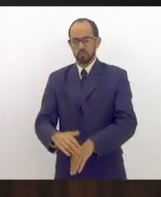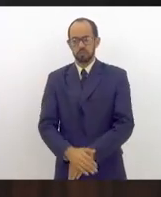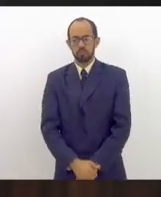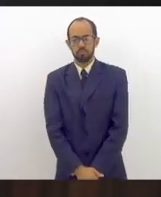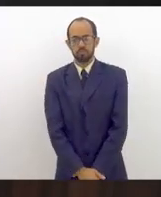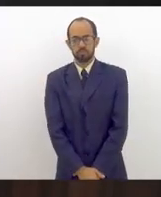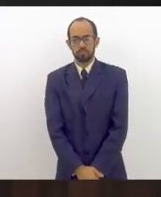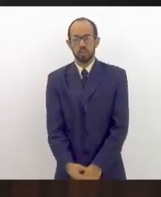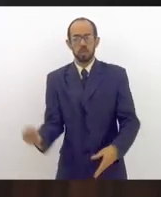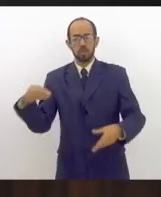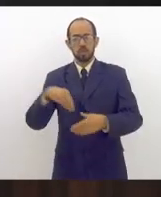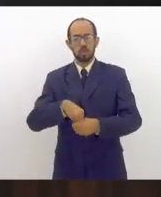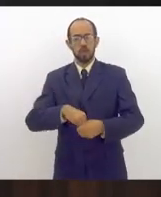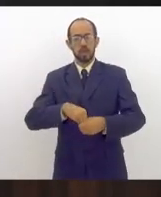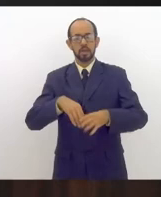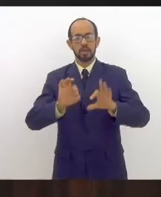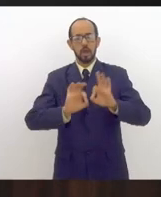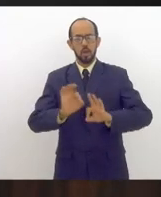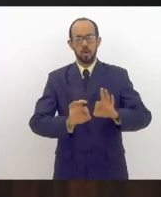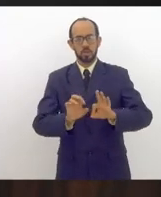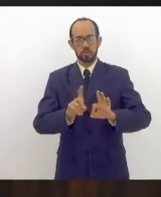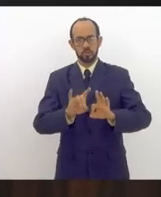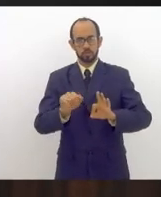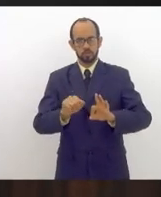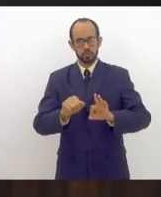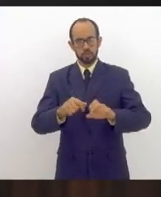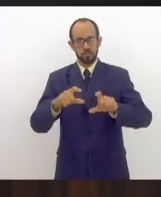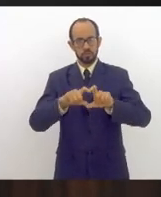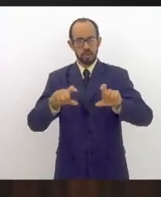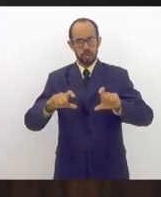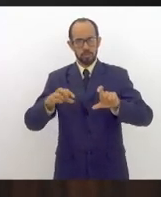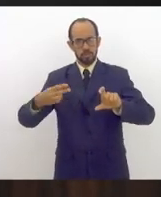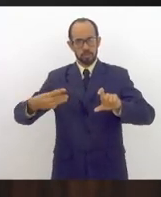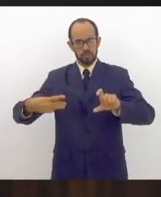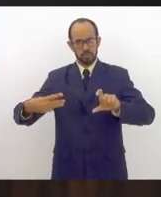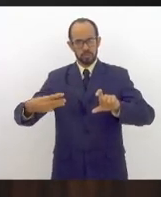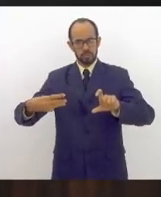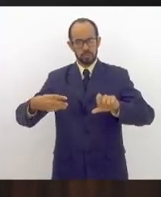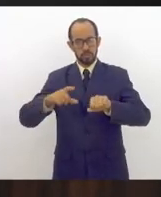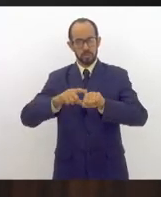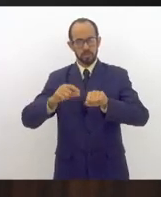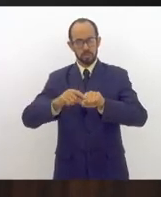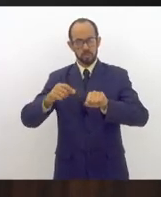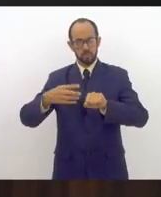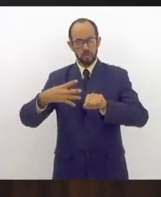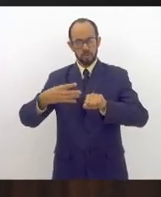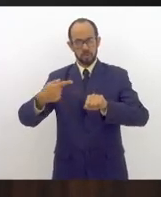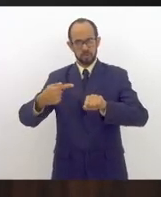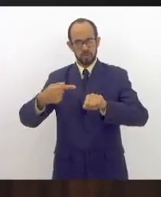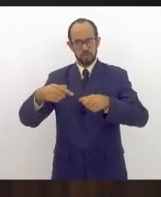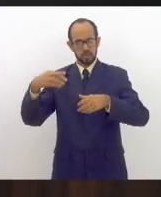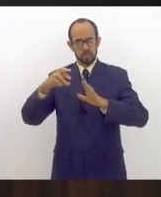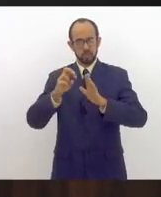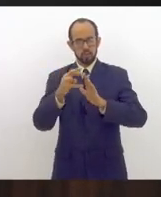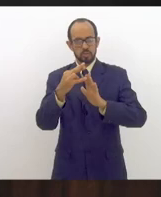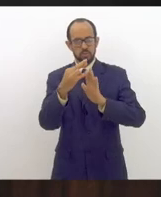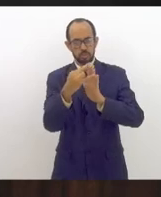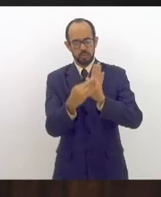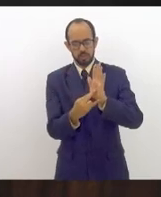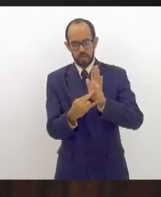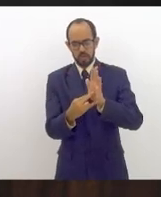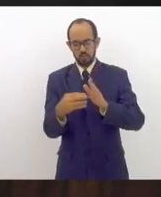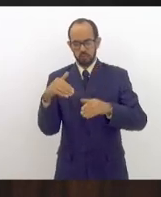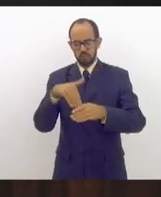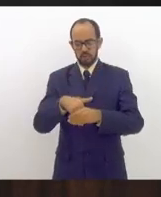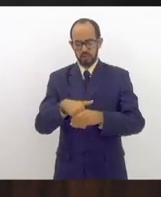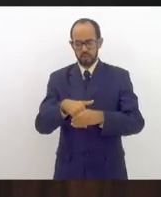na ordem do dia, de acordo com o parágrafo 3º do artigo 47 do Regimento Interno, em tramitação ordinária, em votação, em primeira